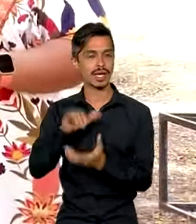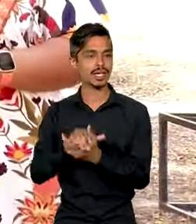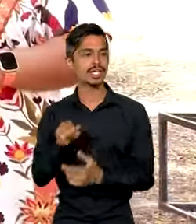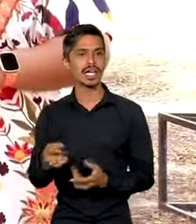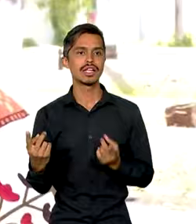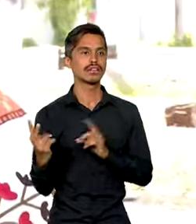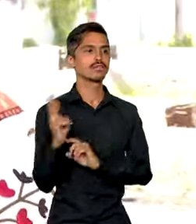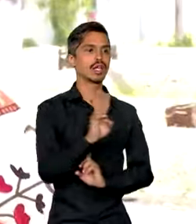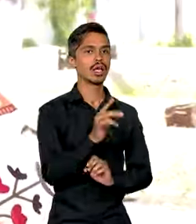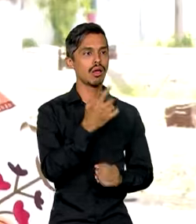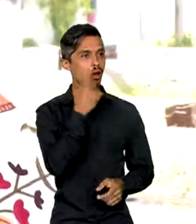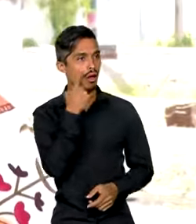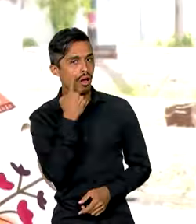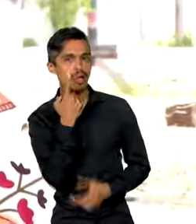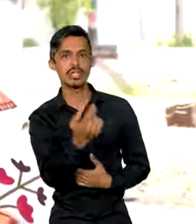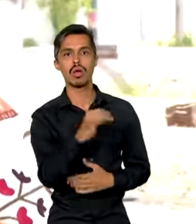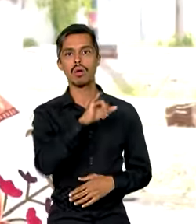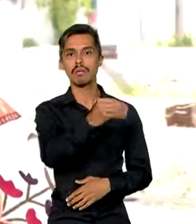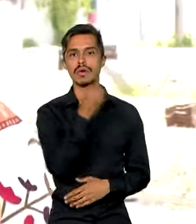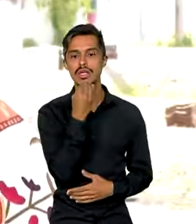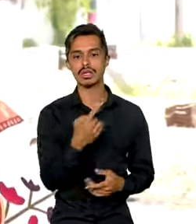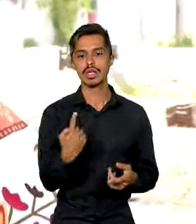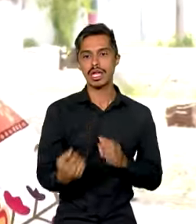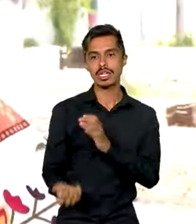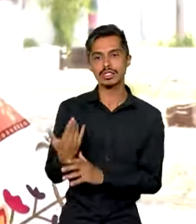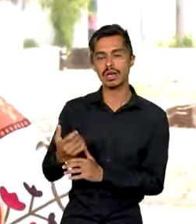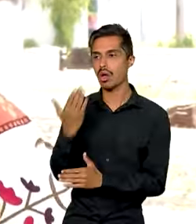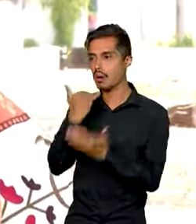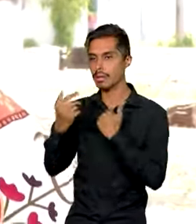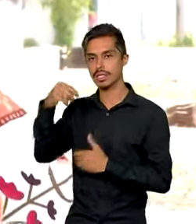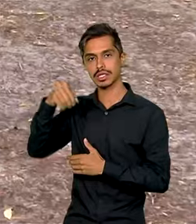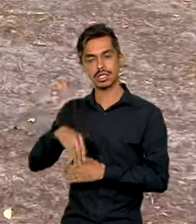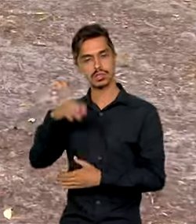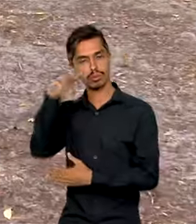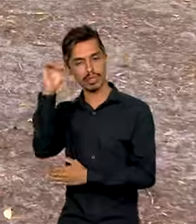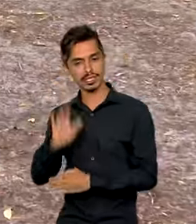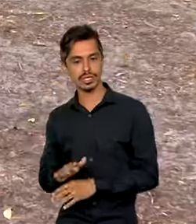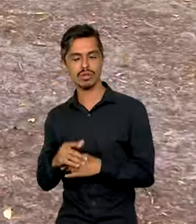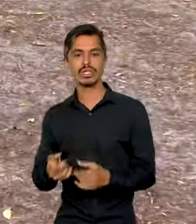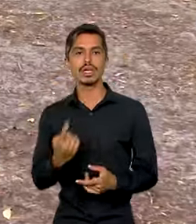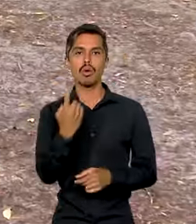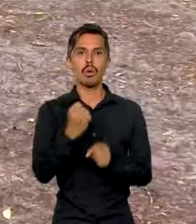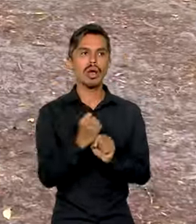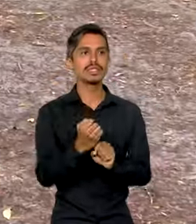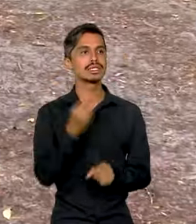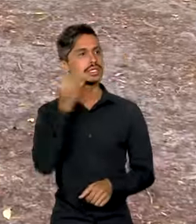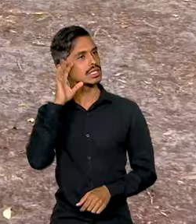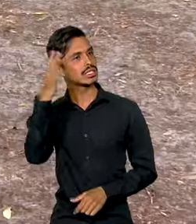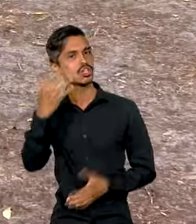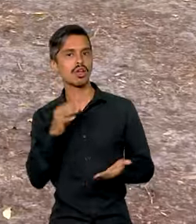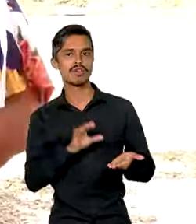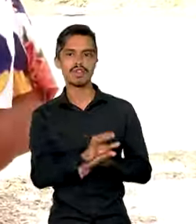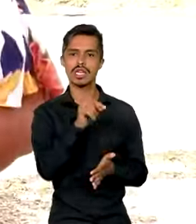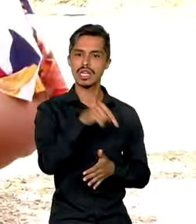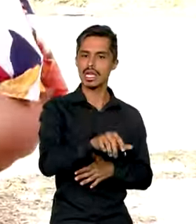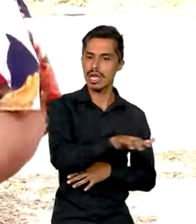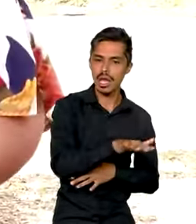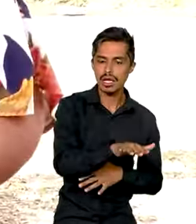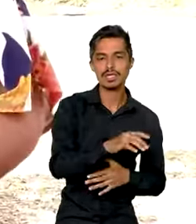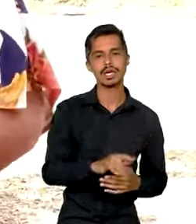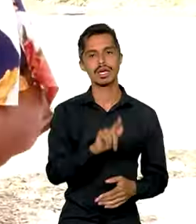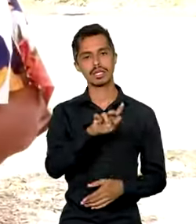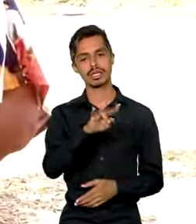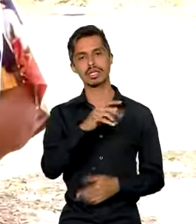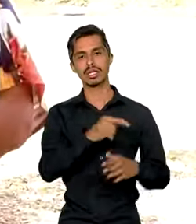novas oportunidades. Eles produzem alimentos no Brasil e há um ano decidiram investir nessa área aqui na Guiana. A ideia